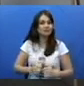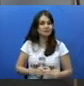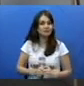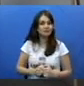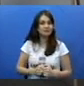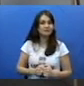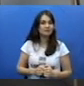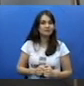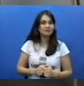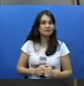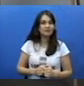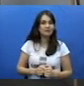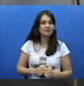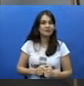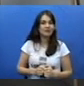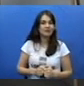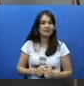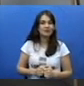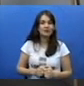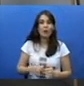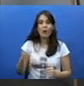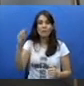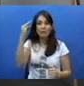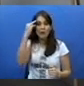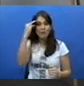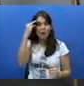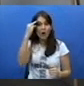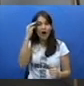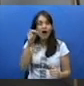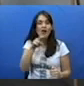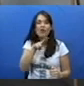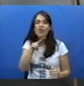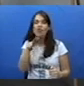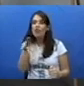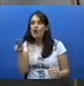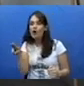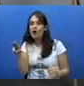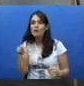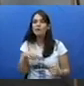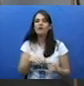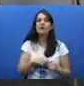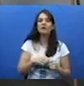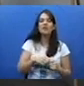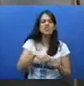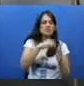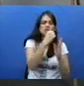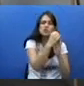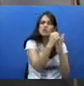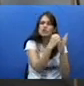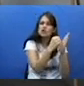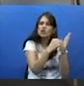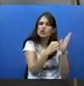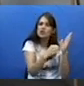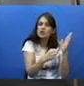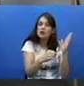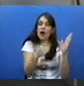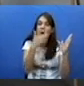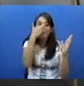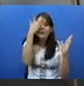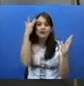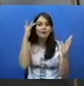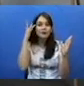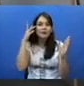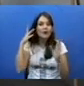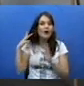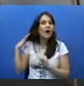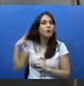aqui que memórias é o nome que se dá ao relato escrito de uma pessoa a partir